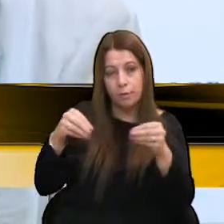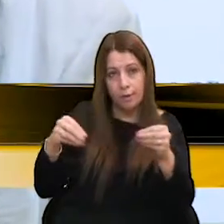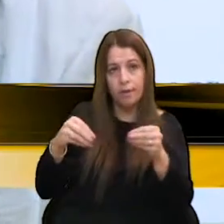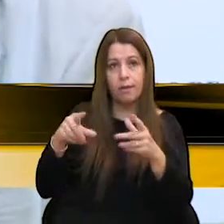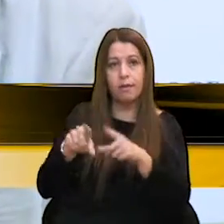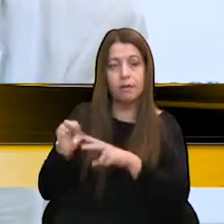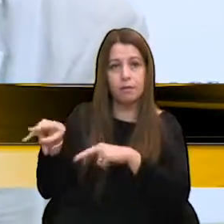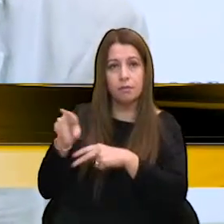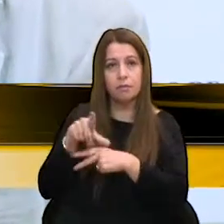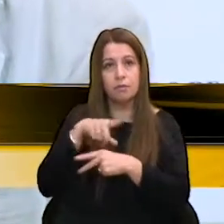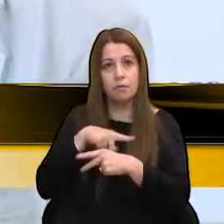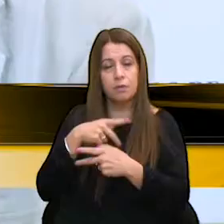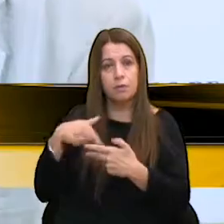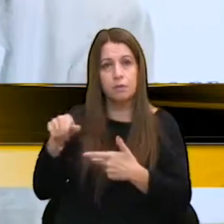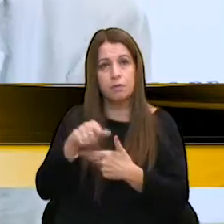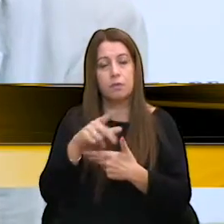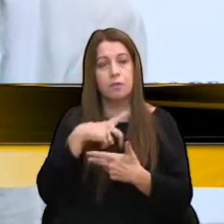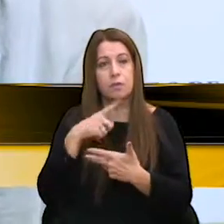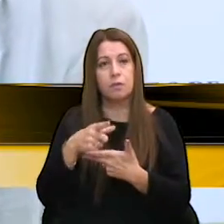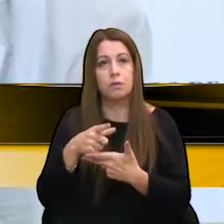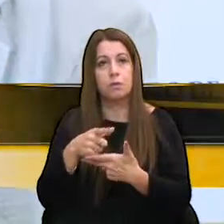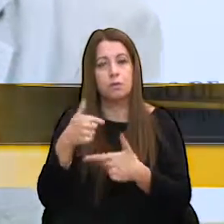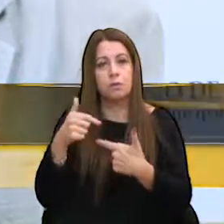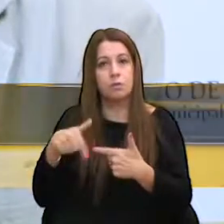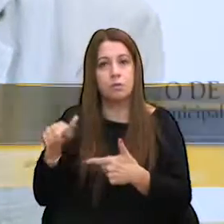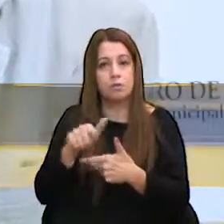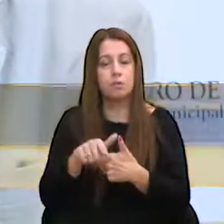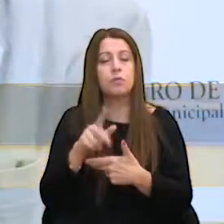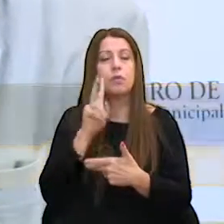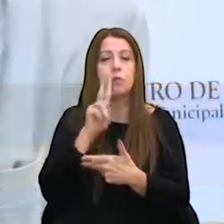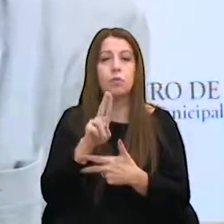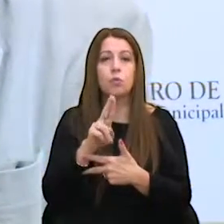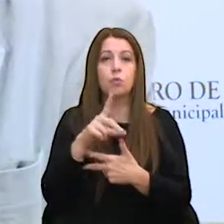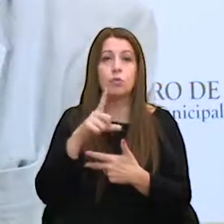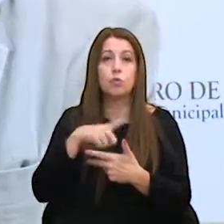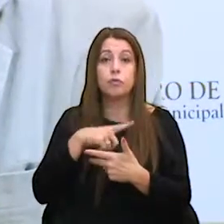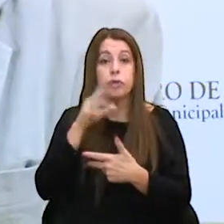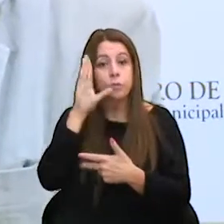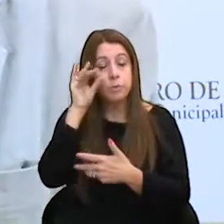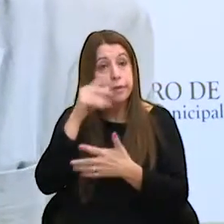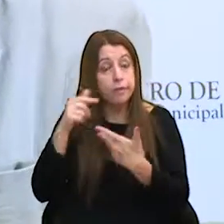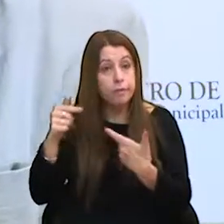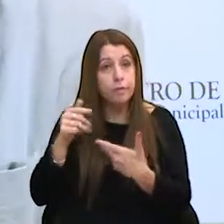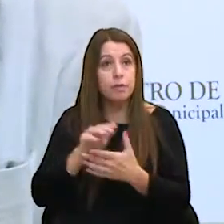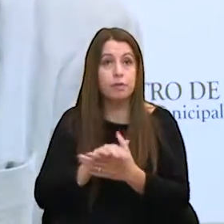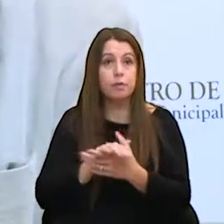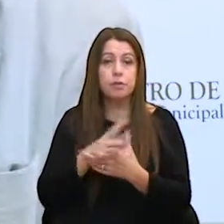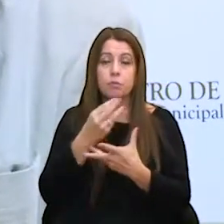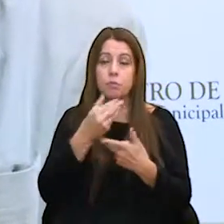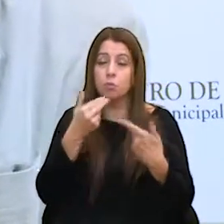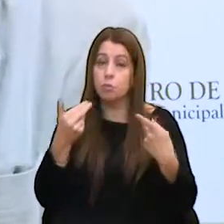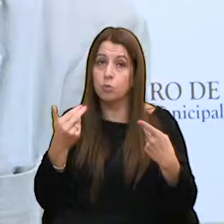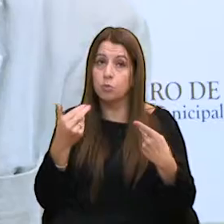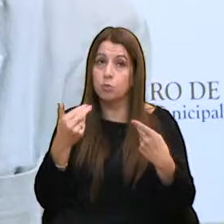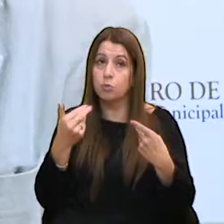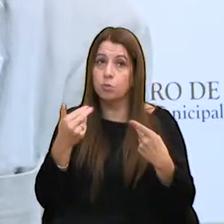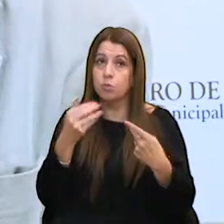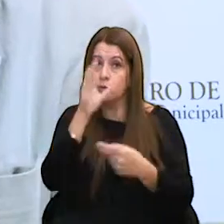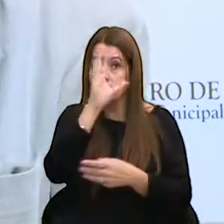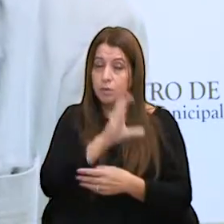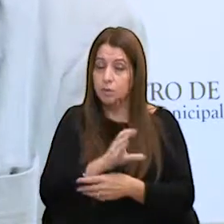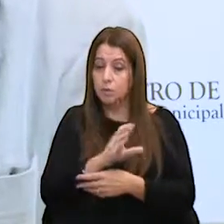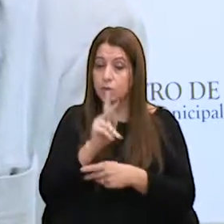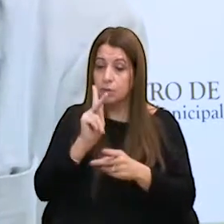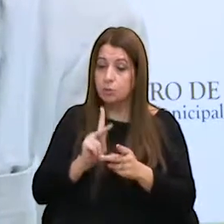pequena propriedade produtiva e onde que gerava emprego. E hoje a gente tem observado aí que muitos dos cidadãos